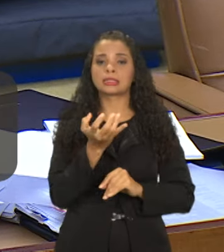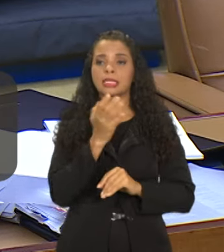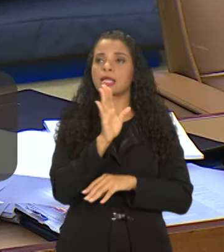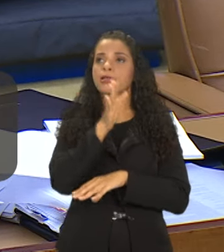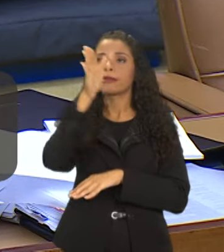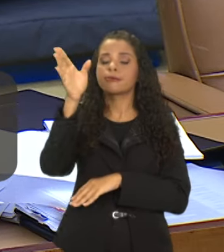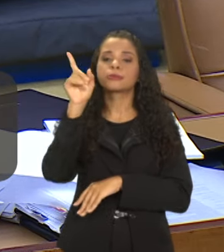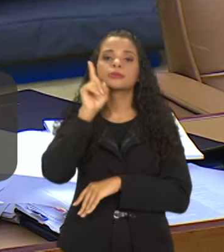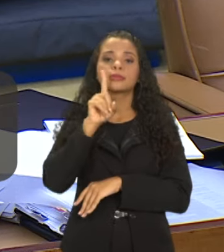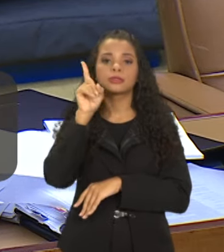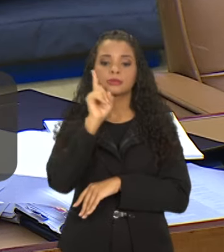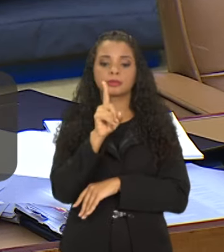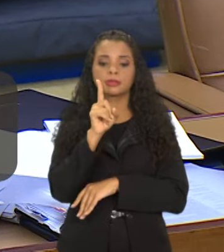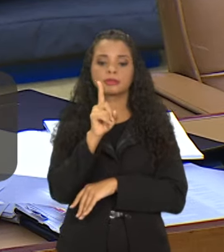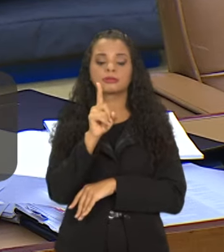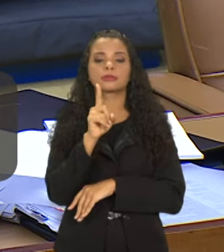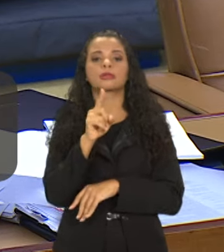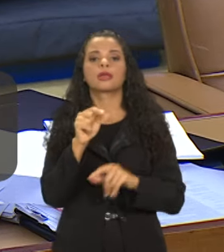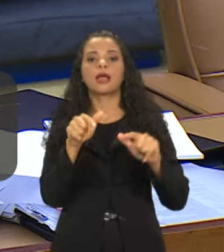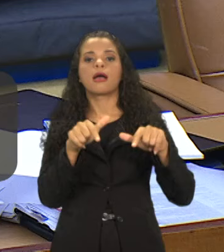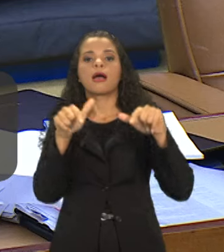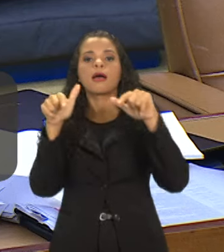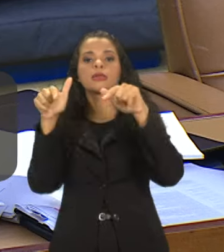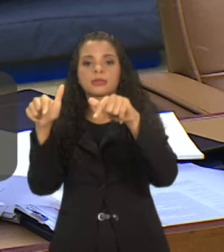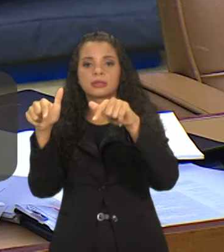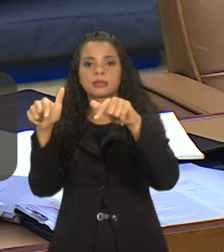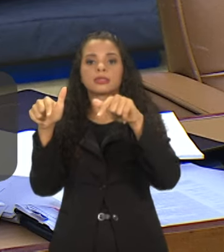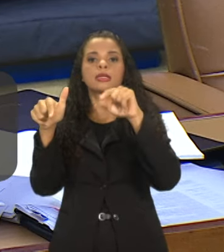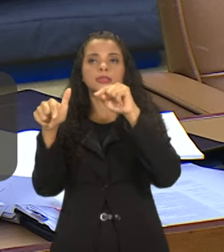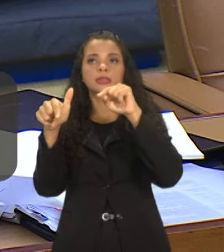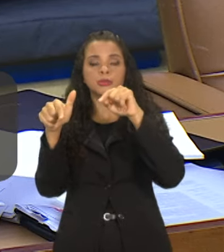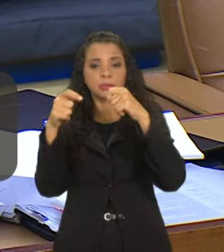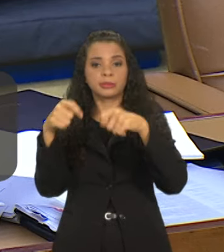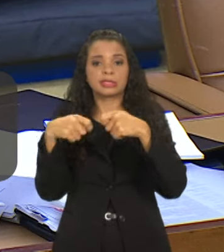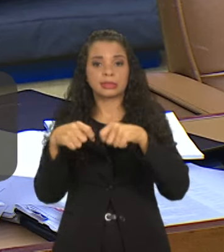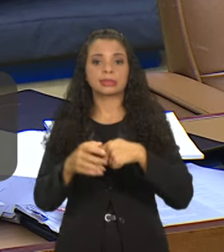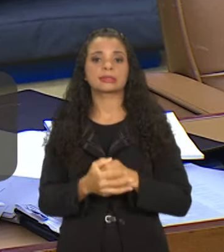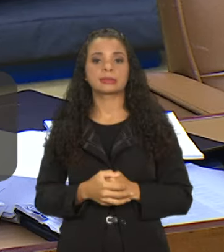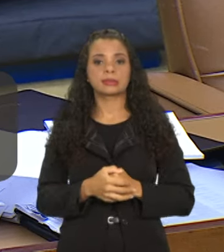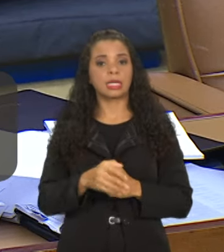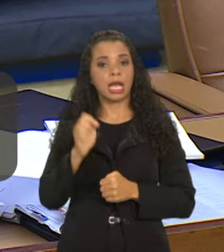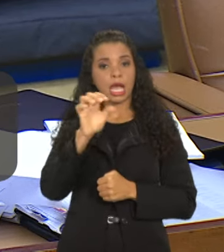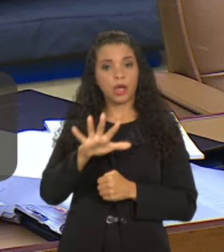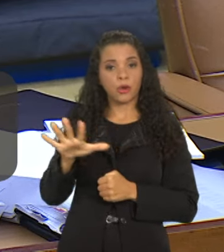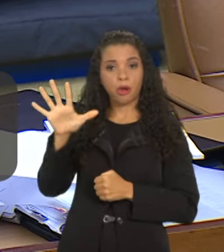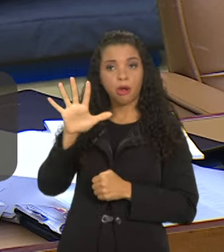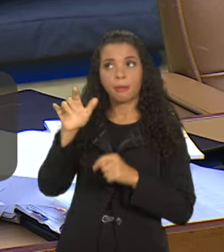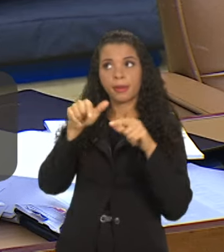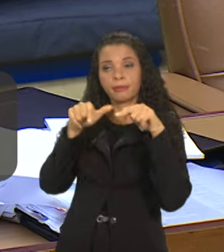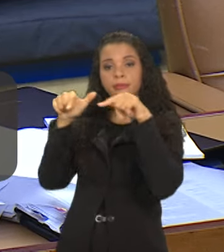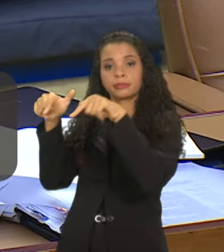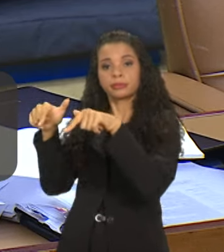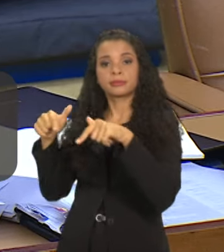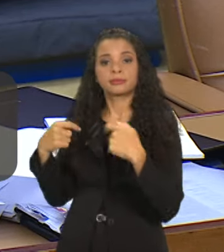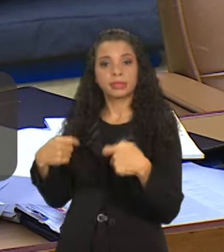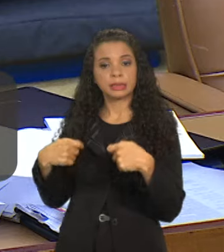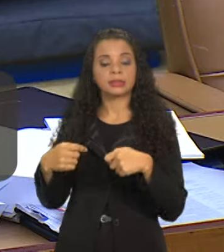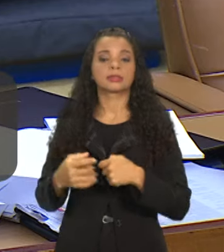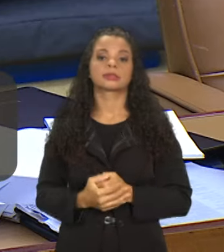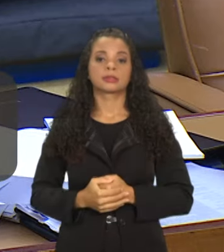vacinação, não entrava. Para entrar na Europa, não entrava. O que fez